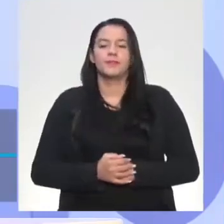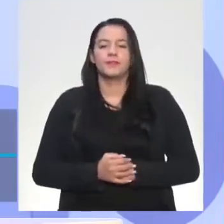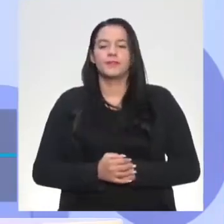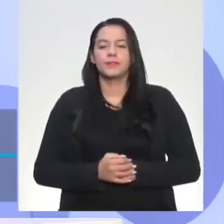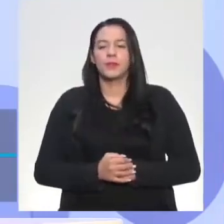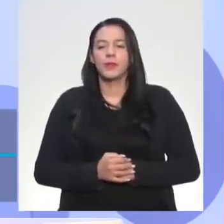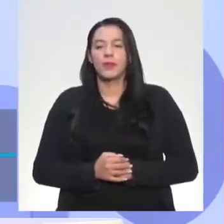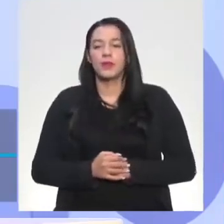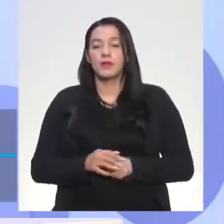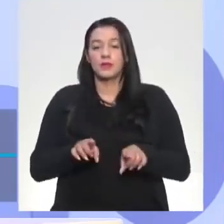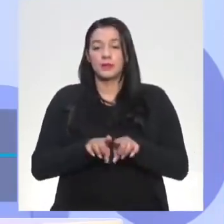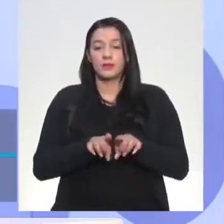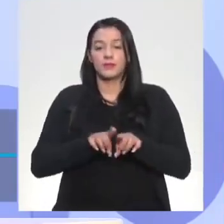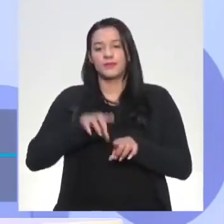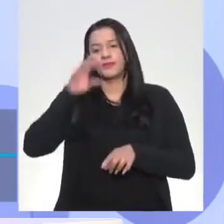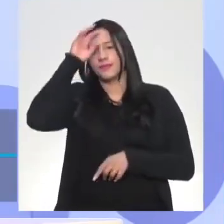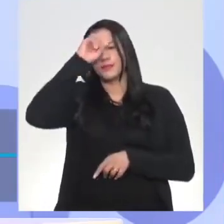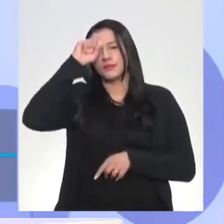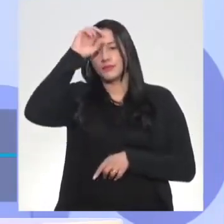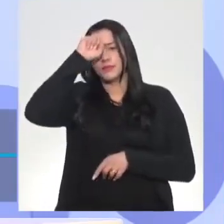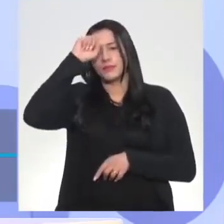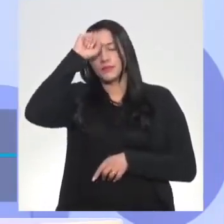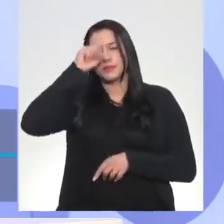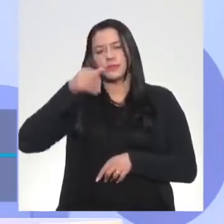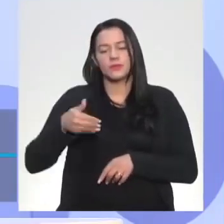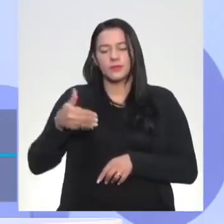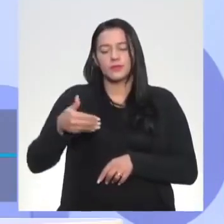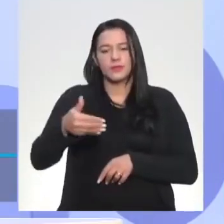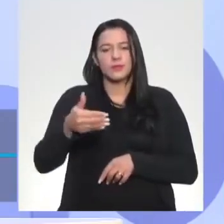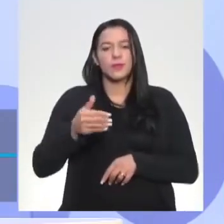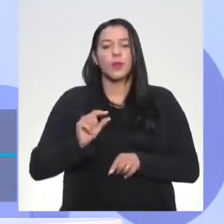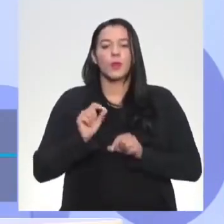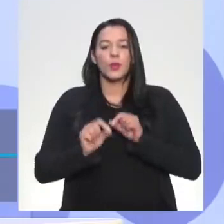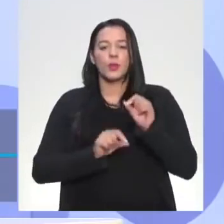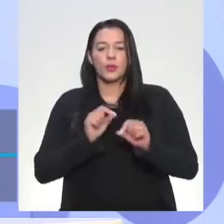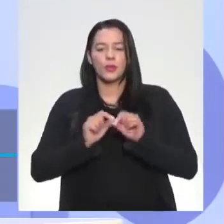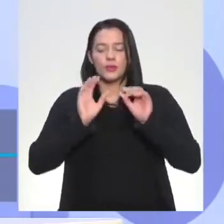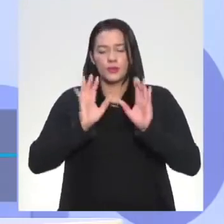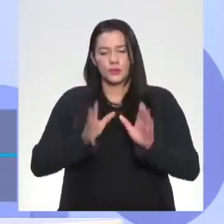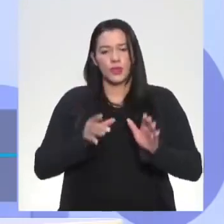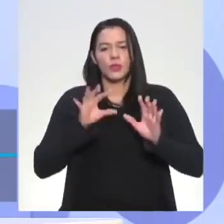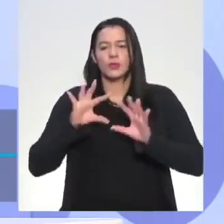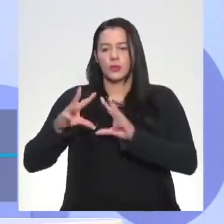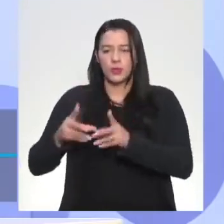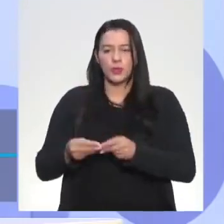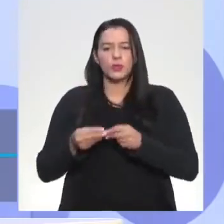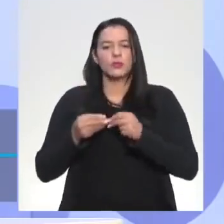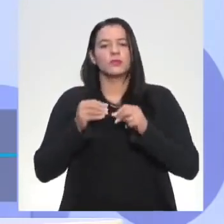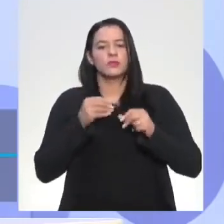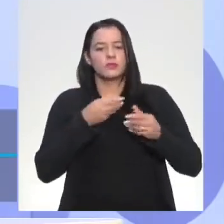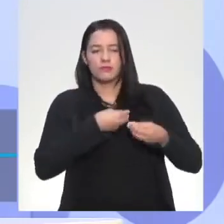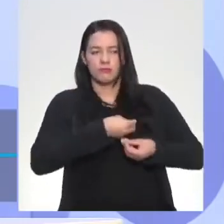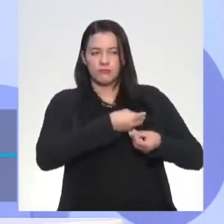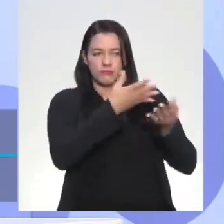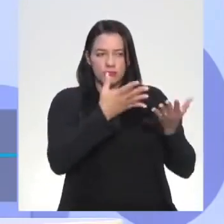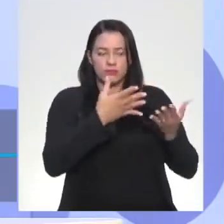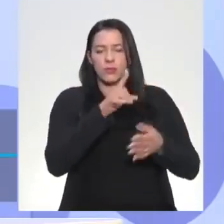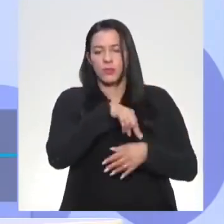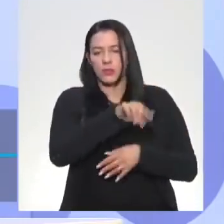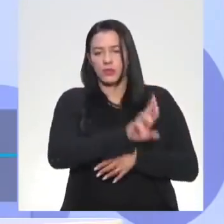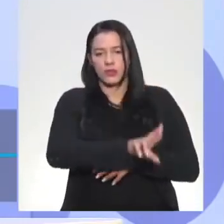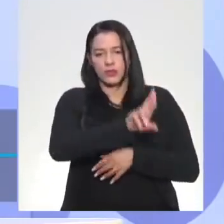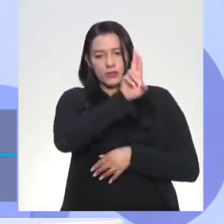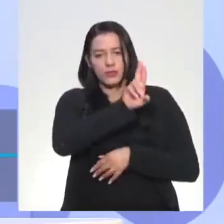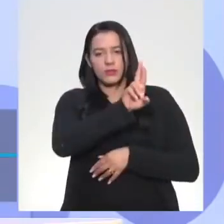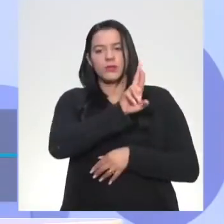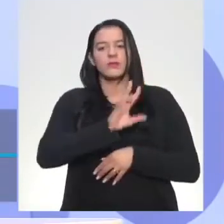A questão do aprender sempre, né, Tony, a gente já encaminhou essas questões todas aí para quem de direito, a